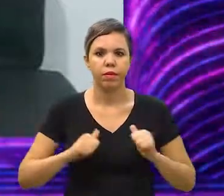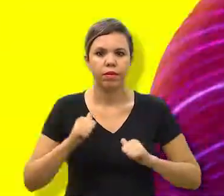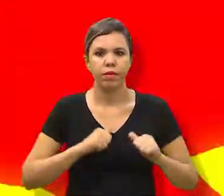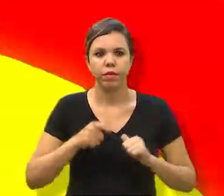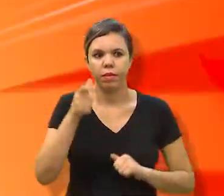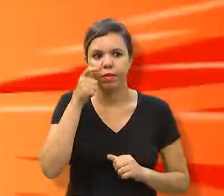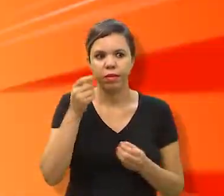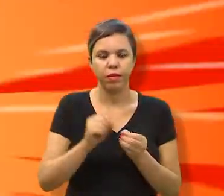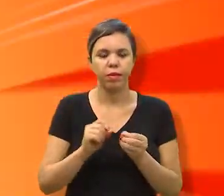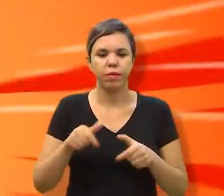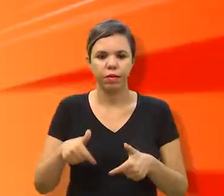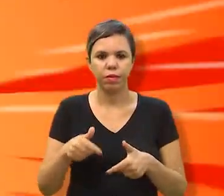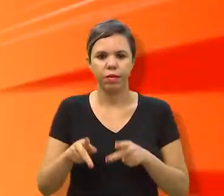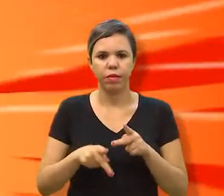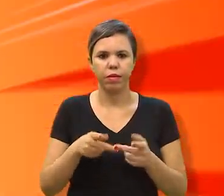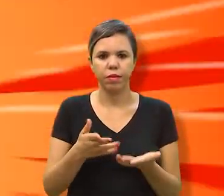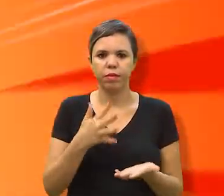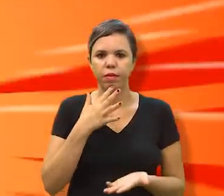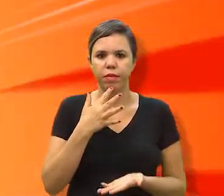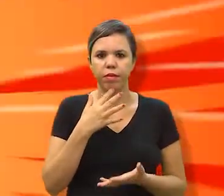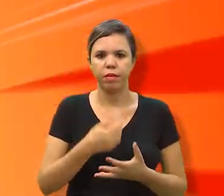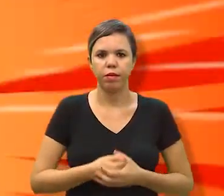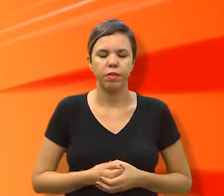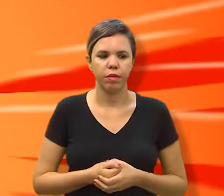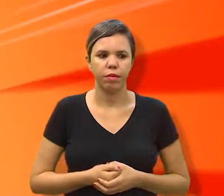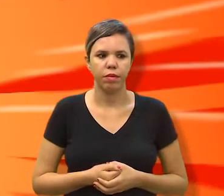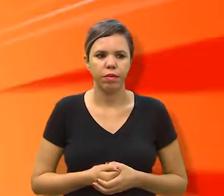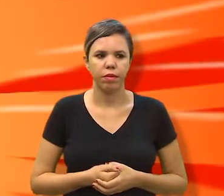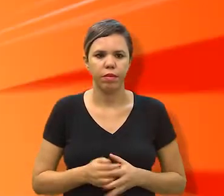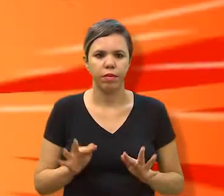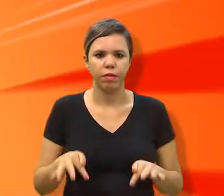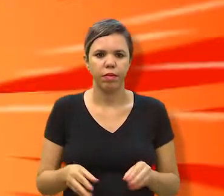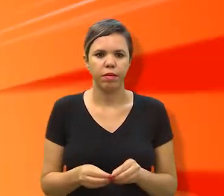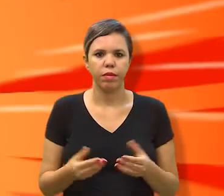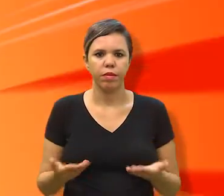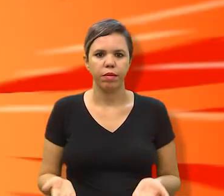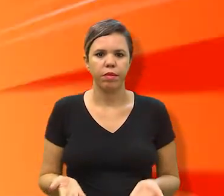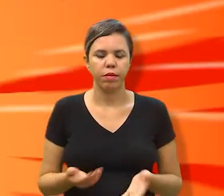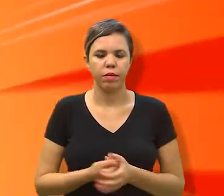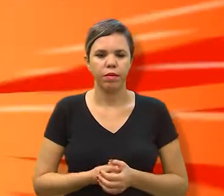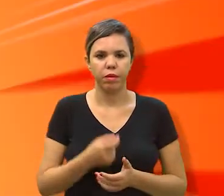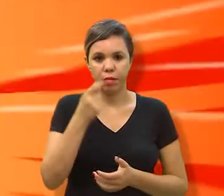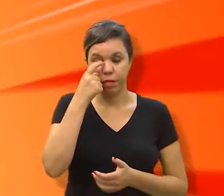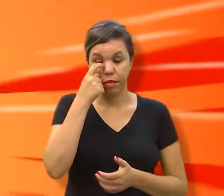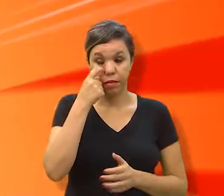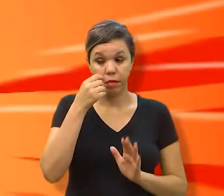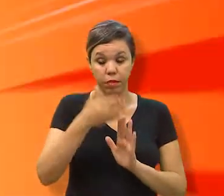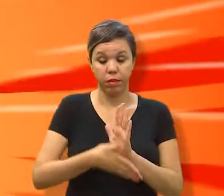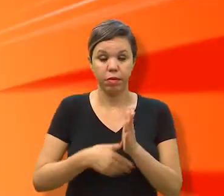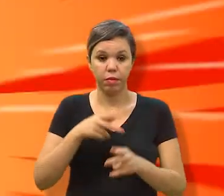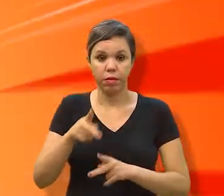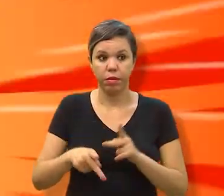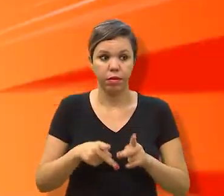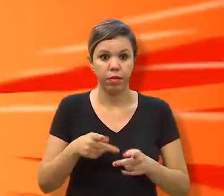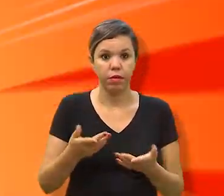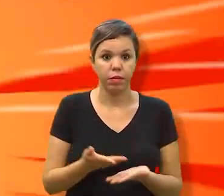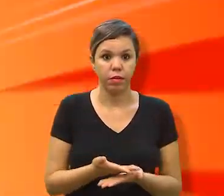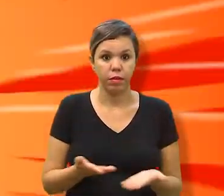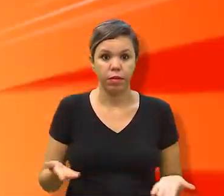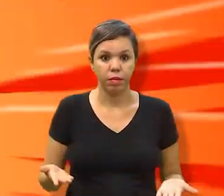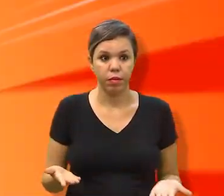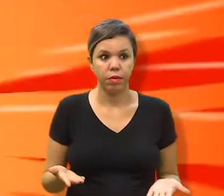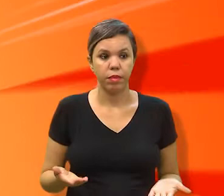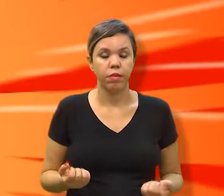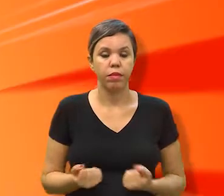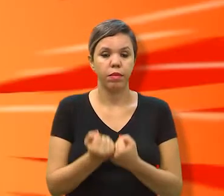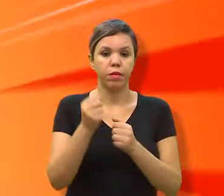para ver como vai ser a reação do público, né? Para conhecer essa versão final. Essa versão final com essa capa, o pessoal que,